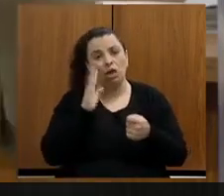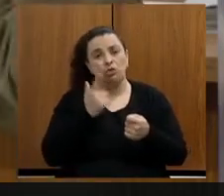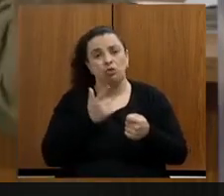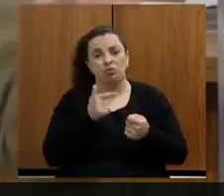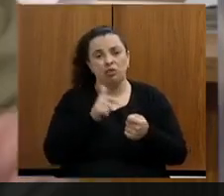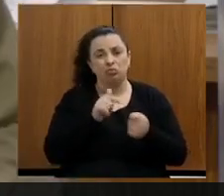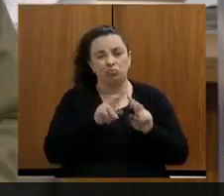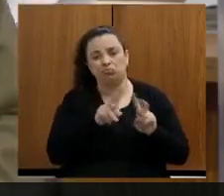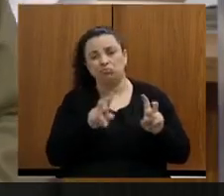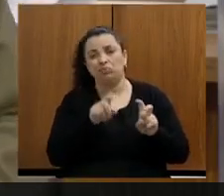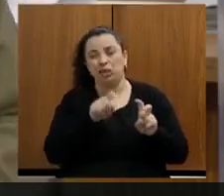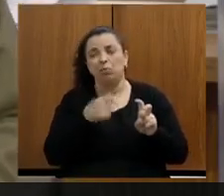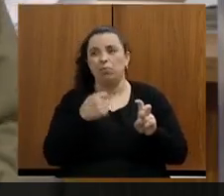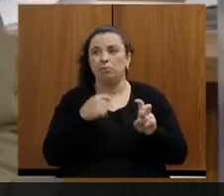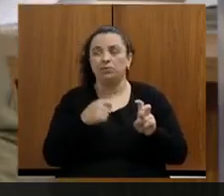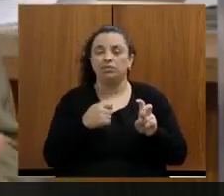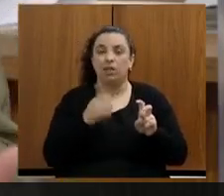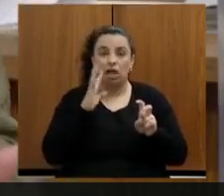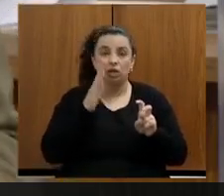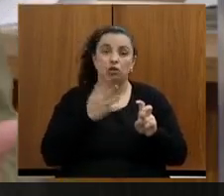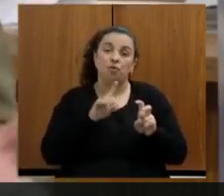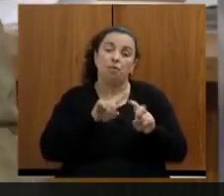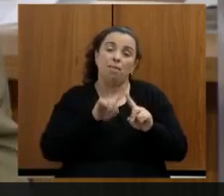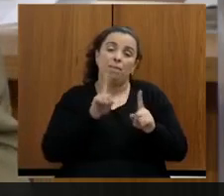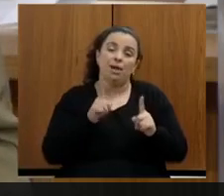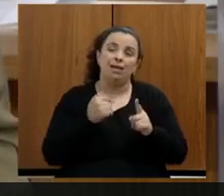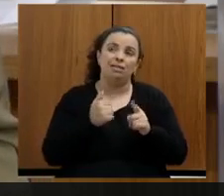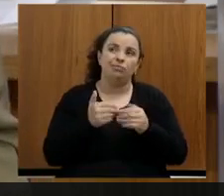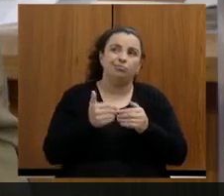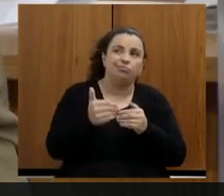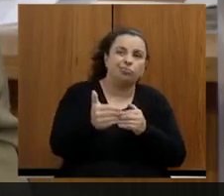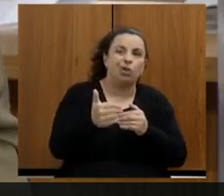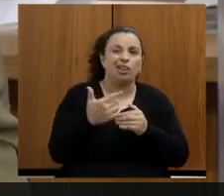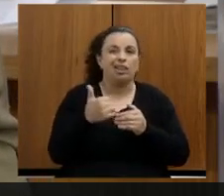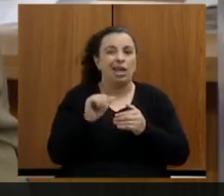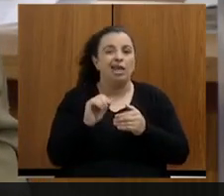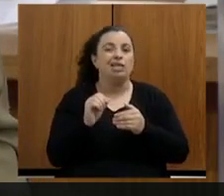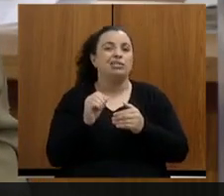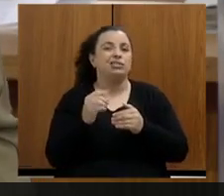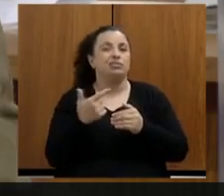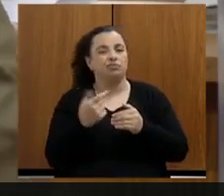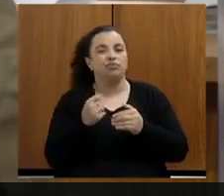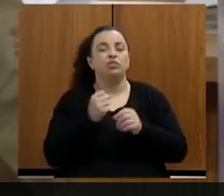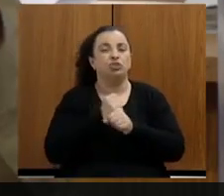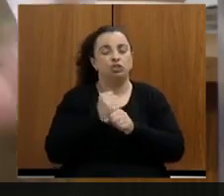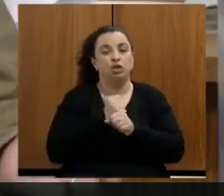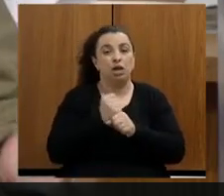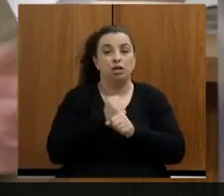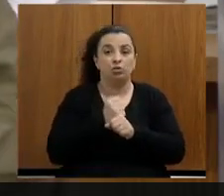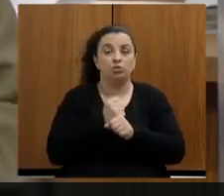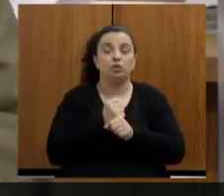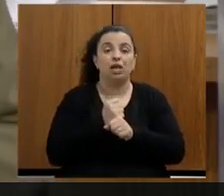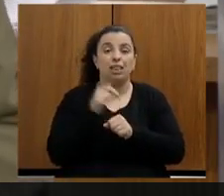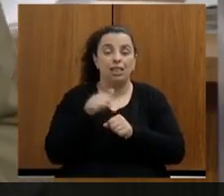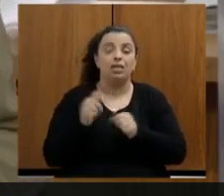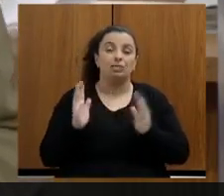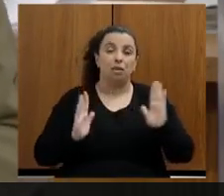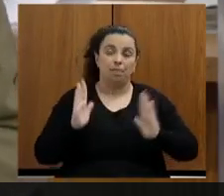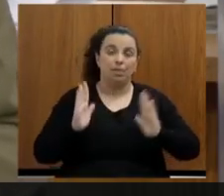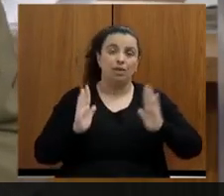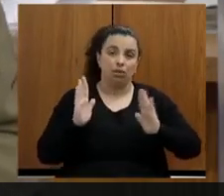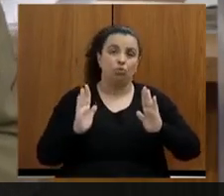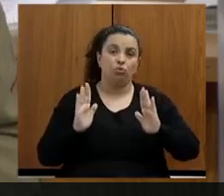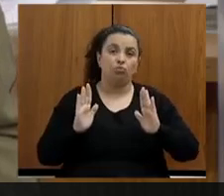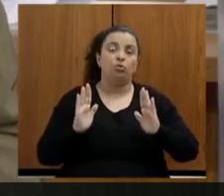aí para mais uns 10 20 anos através dessa dessa legislação que que será discutida aqui